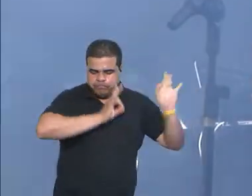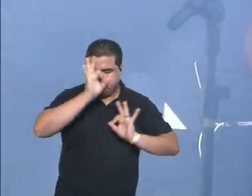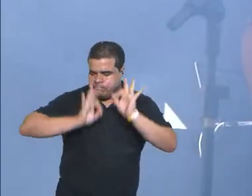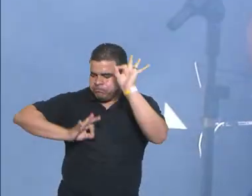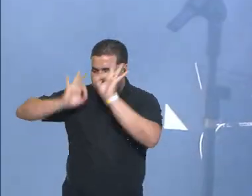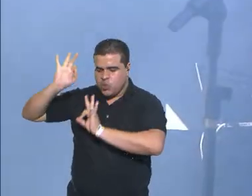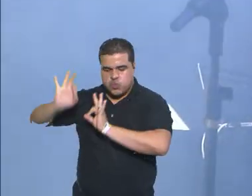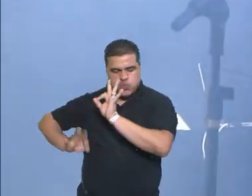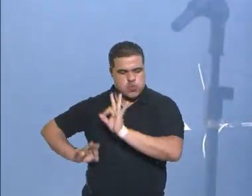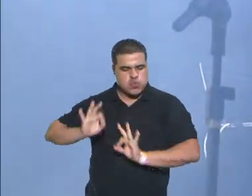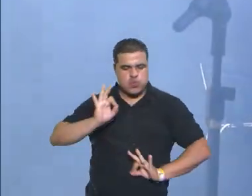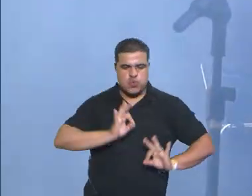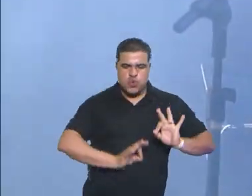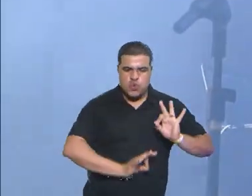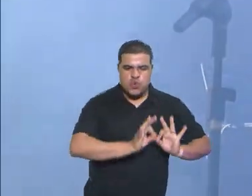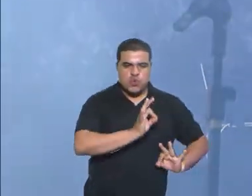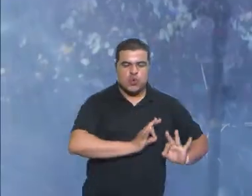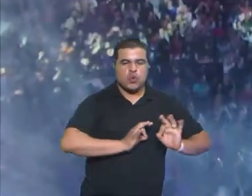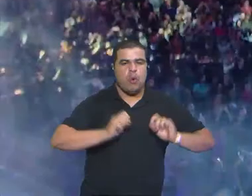você